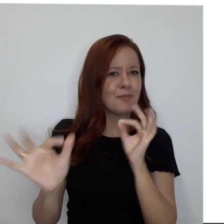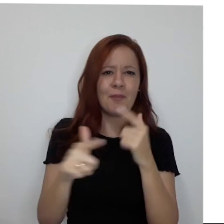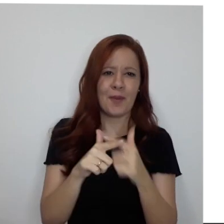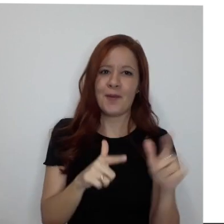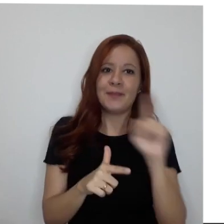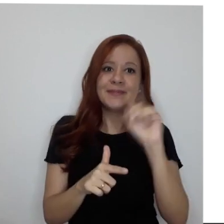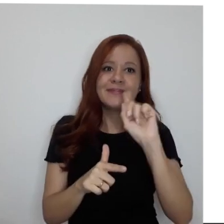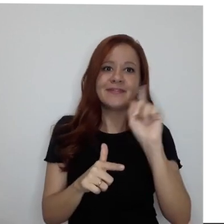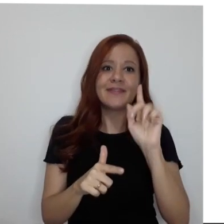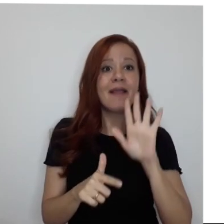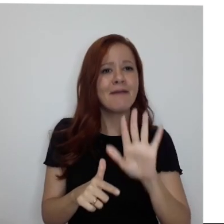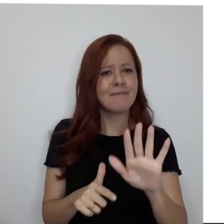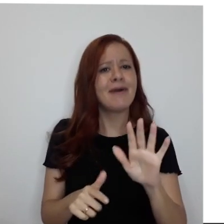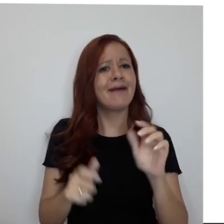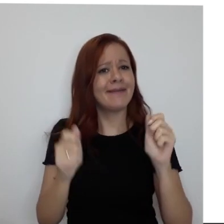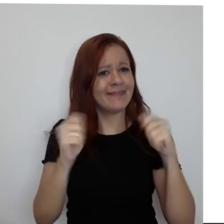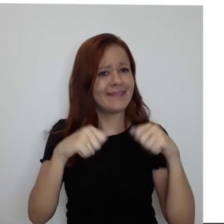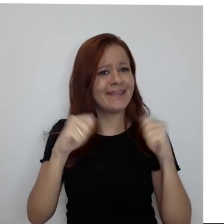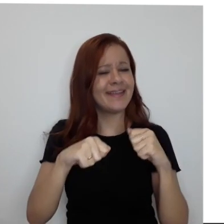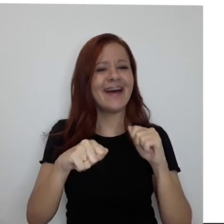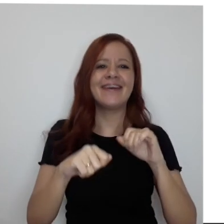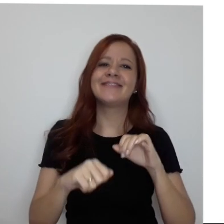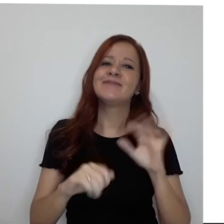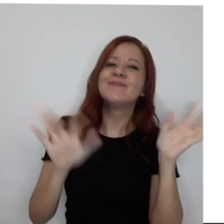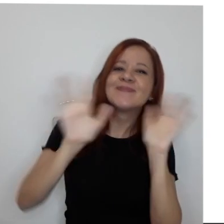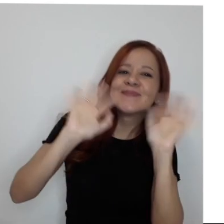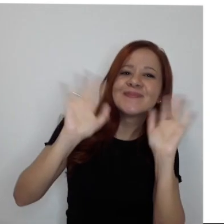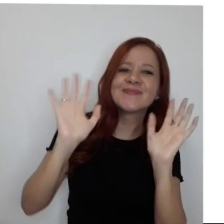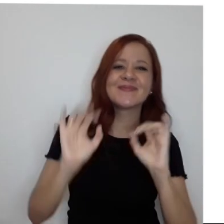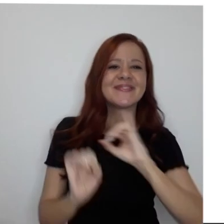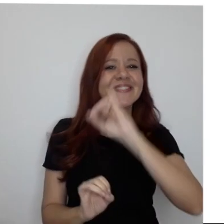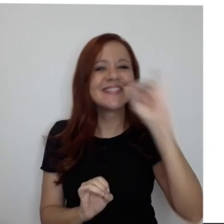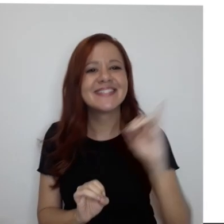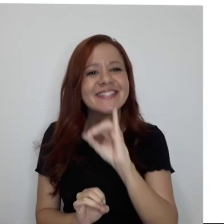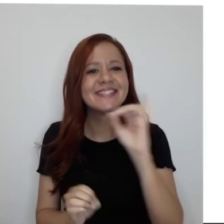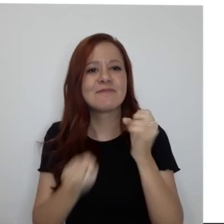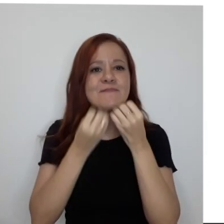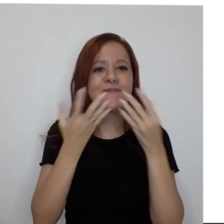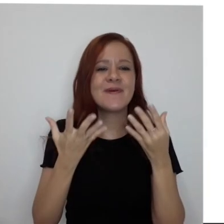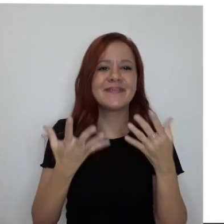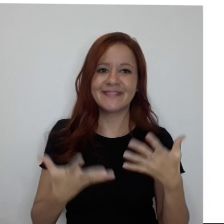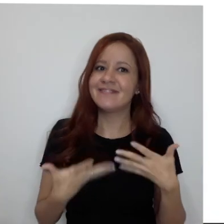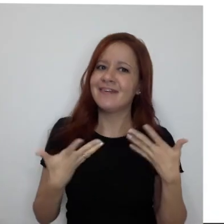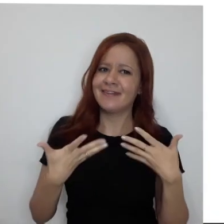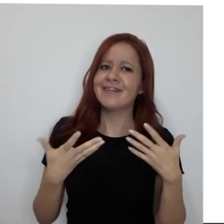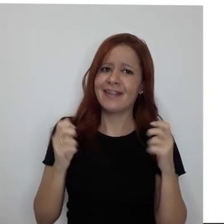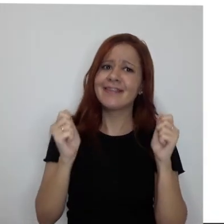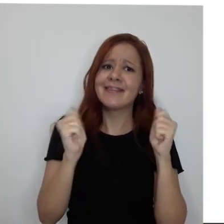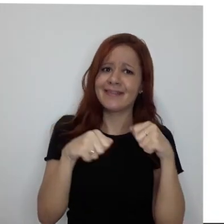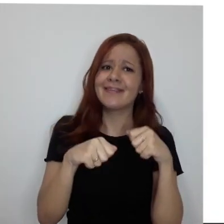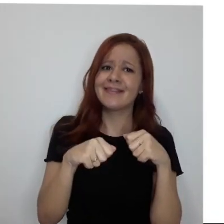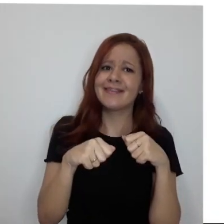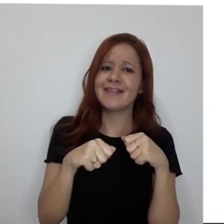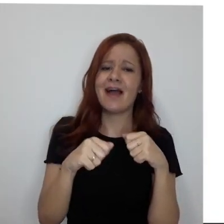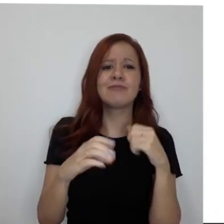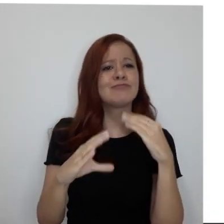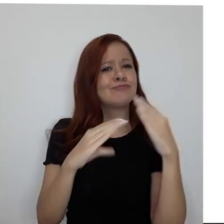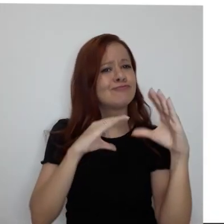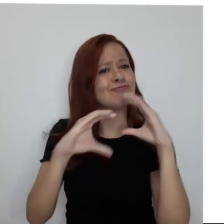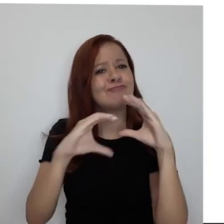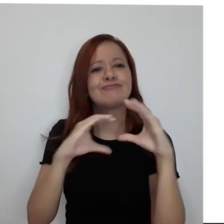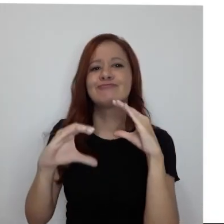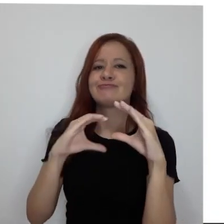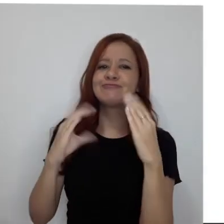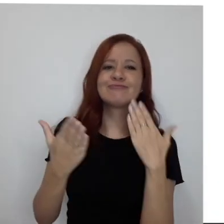um gesto, o braço, a mão. A gente buscou formas de se reinventar